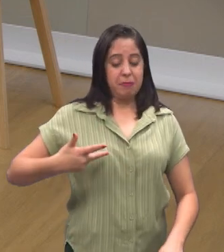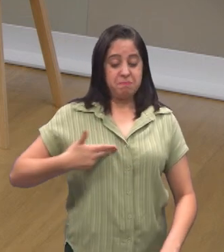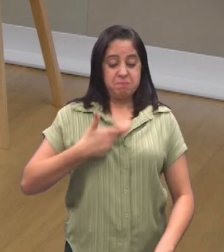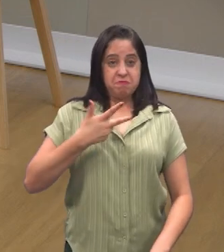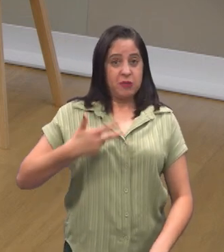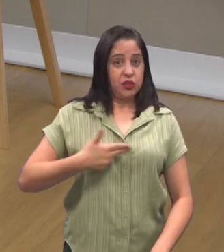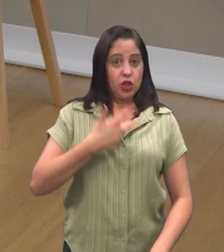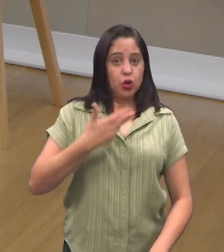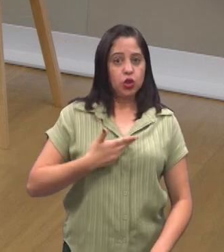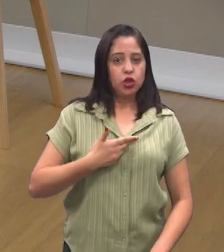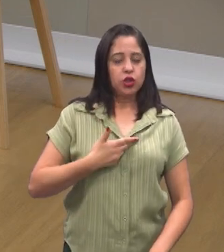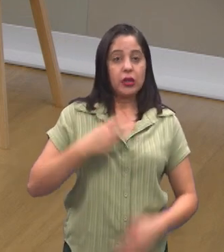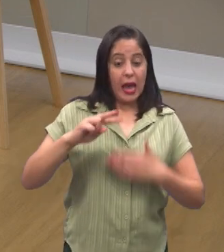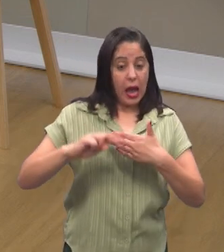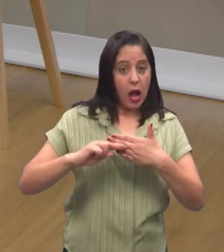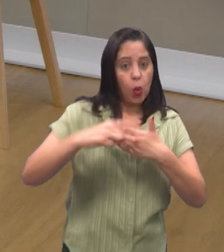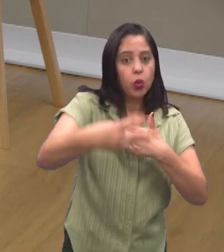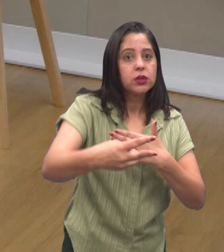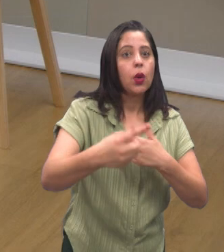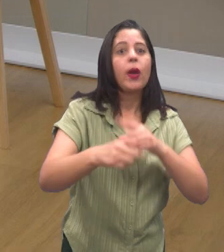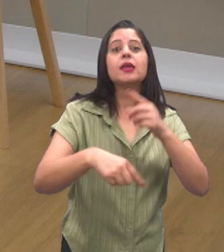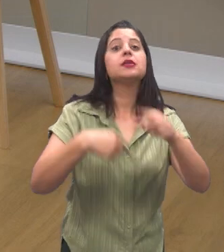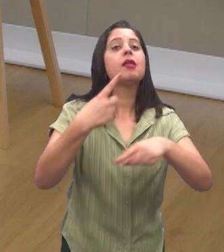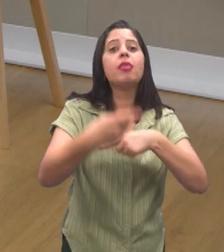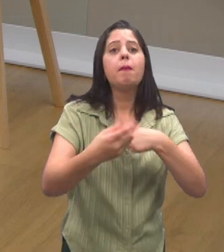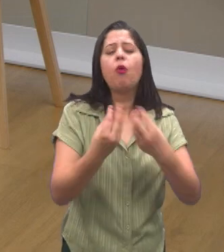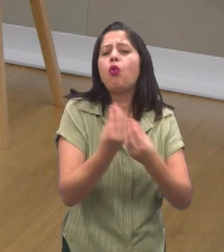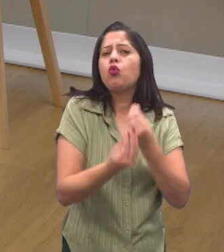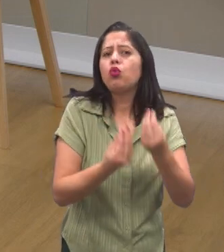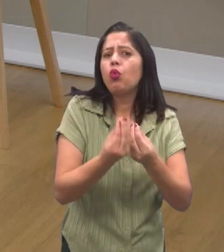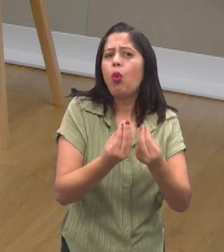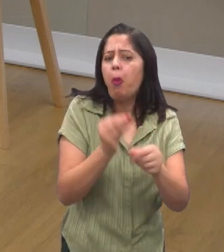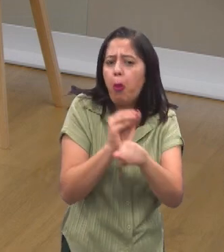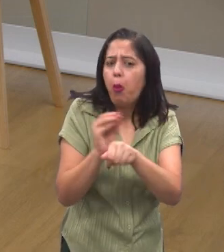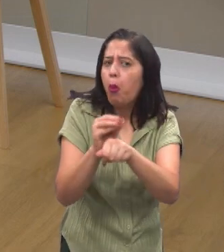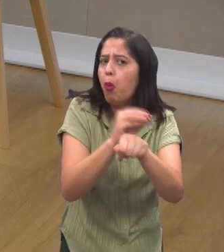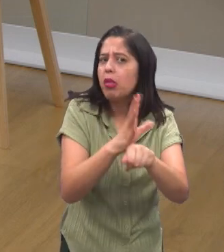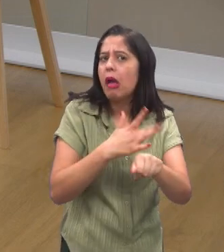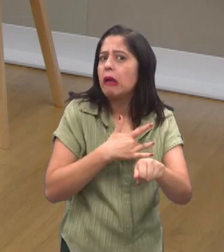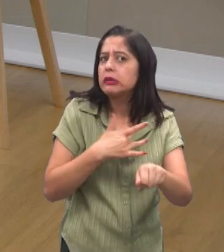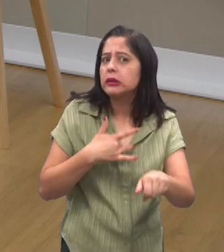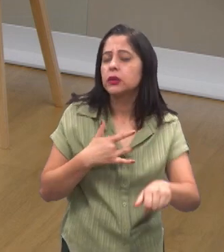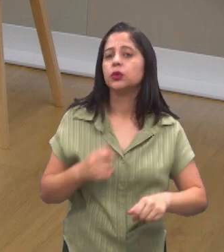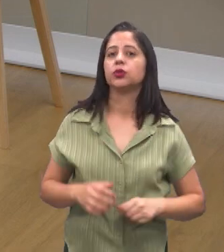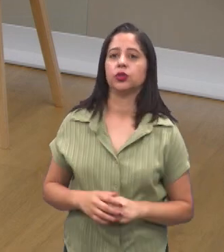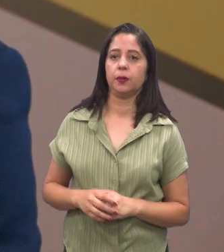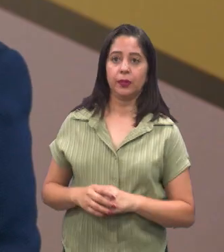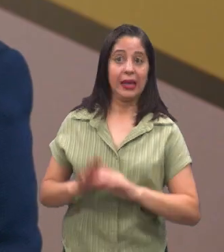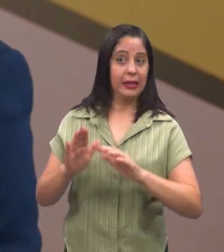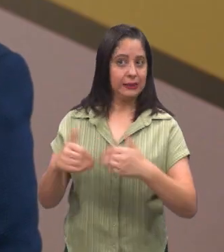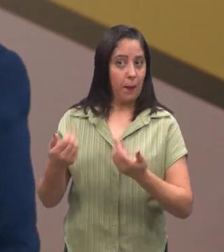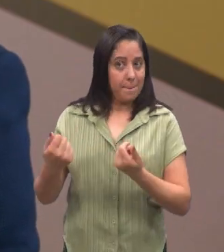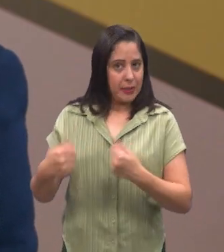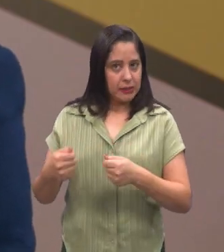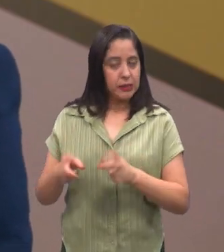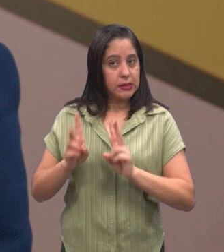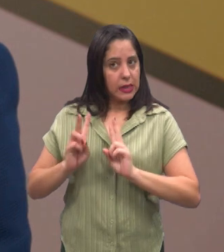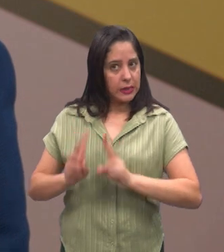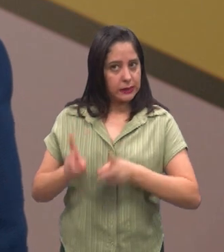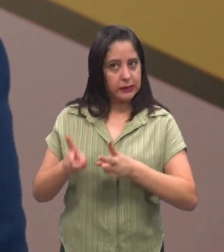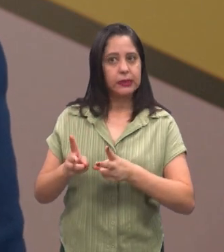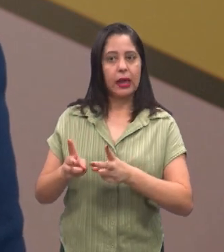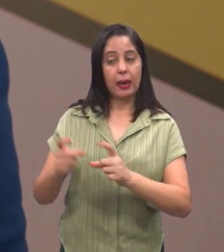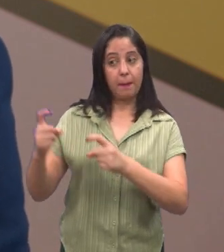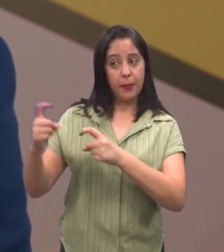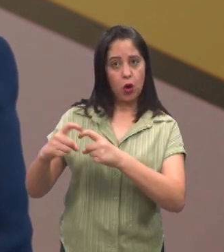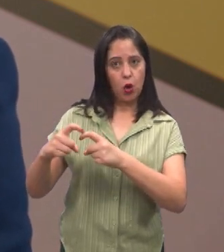cirurgia no coração, quais os cuidados após esse procedimento? Primeira coisa é estar acompanhando de forma recorrente com a equipe que